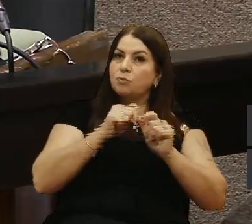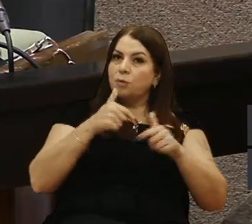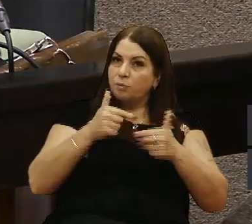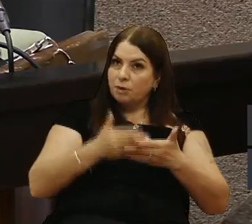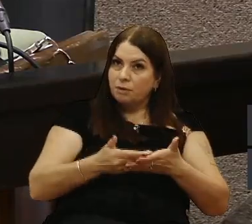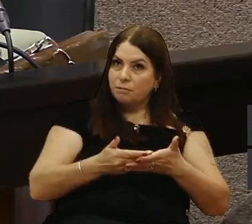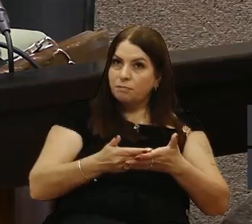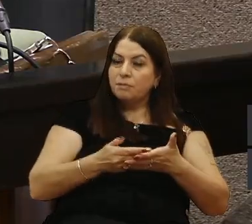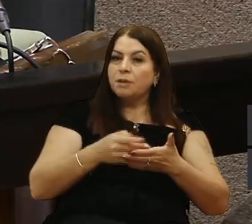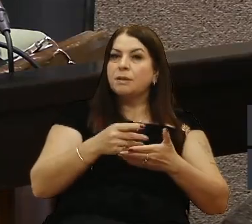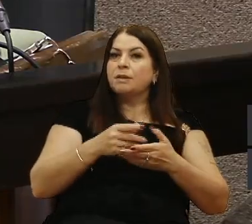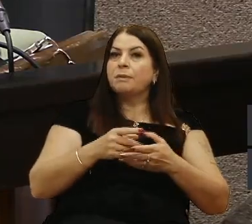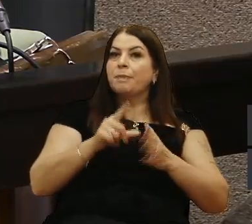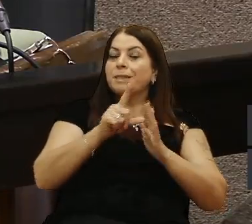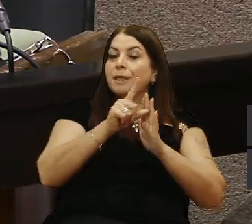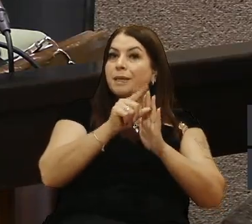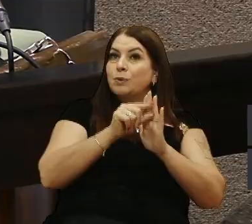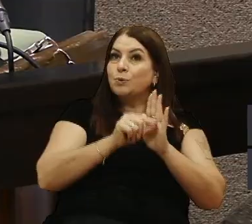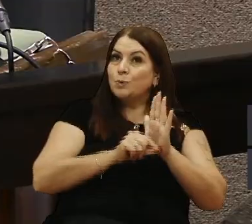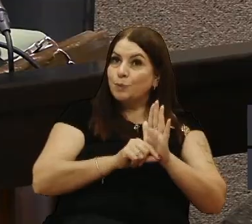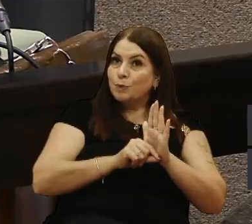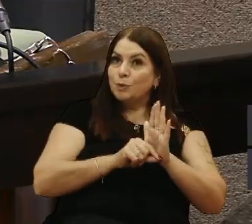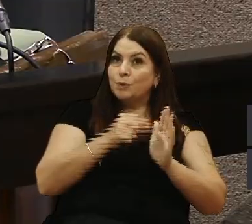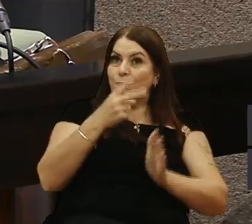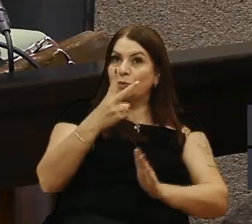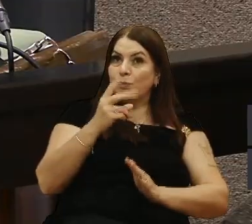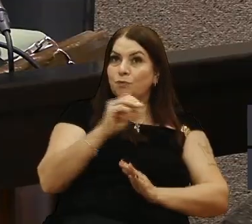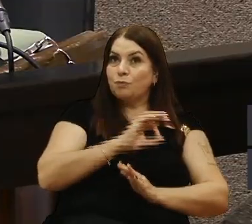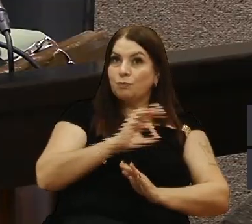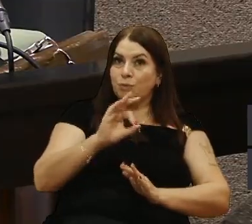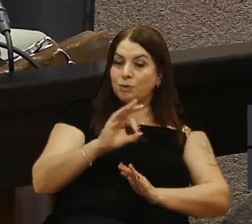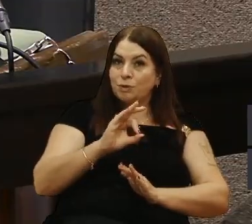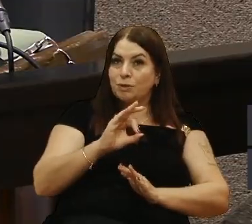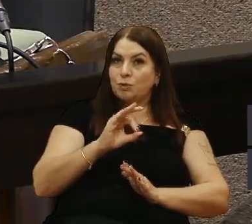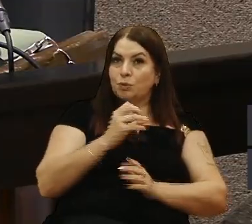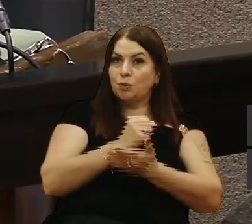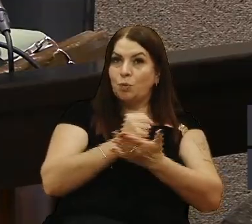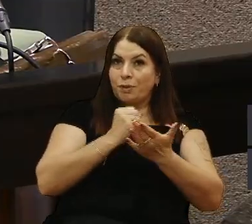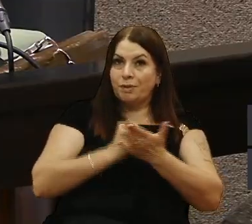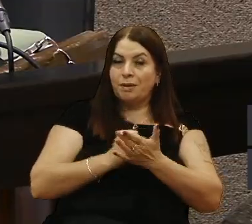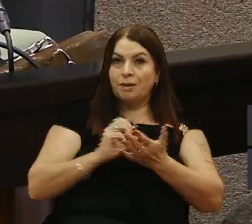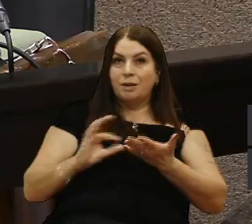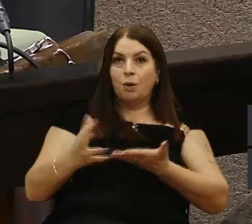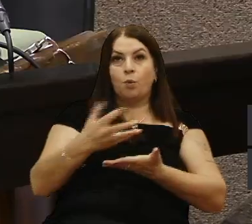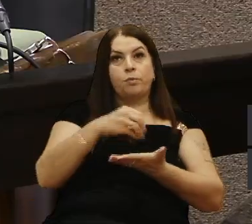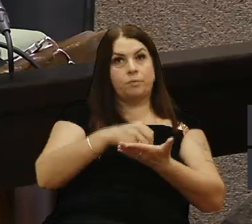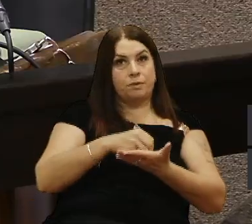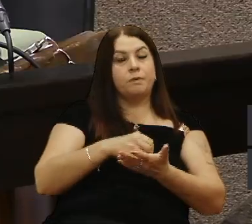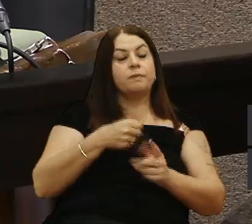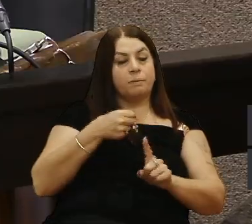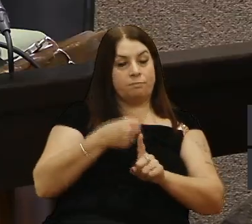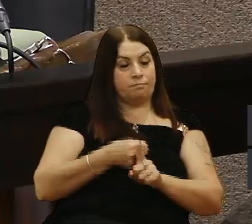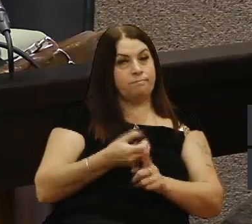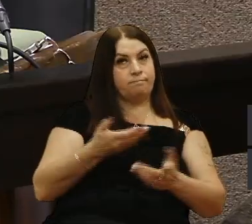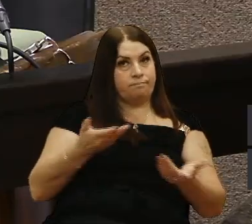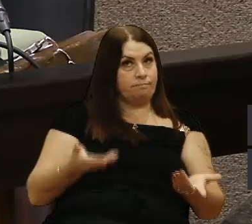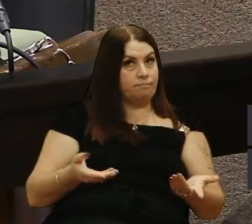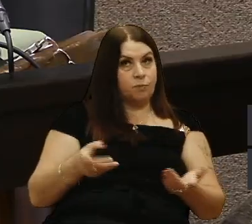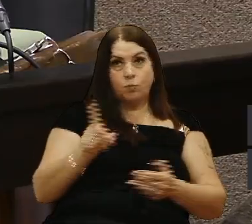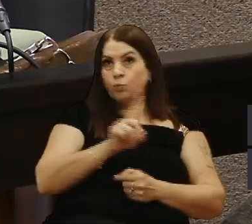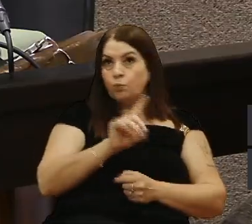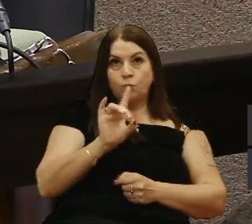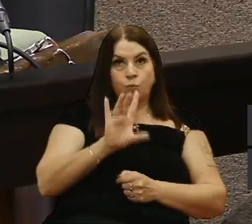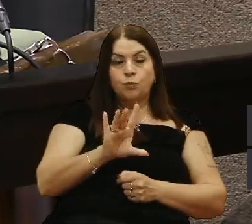trabalhando. Mas a redução de 20% nos contratos com a Codeca vai impactar não